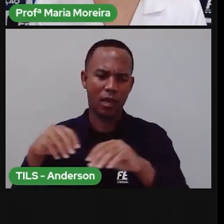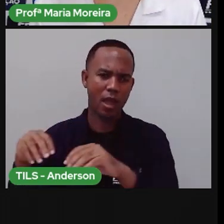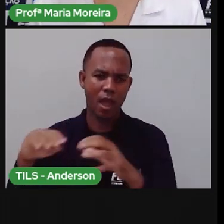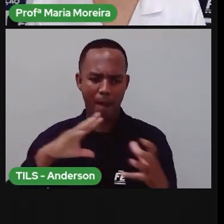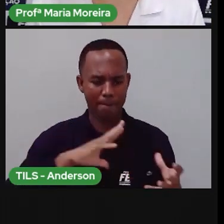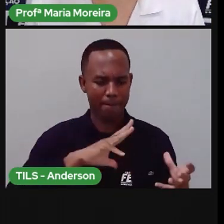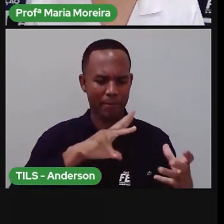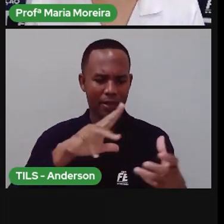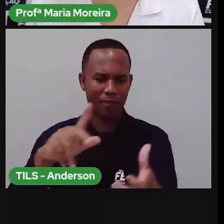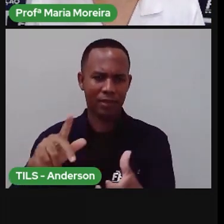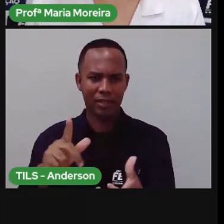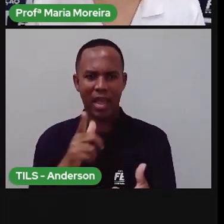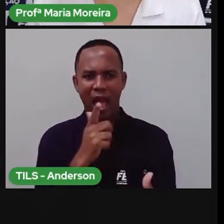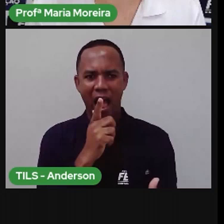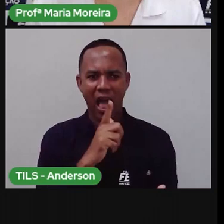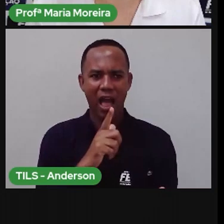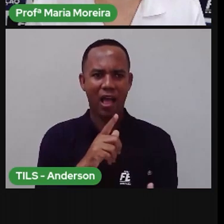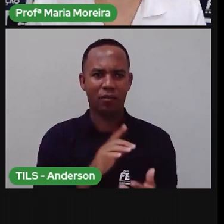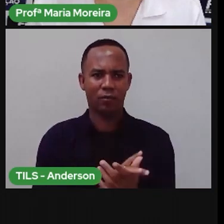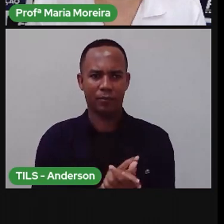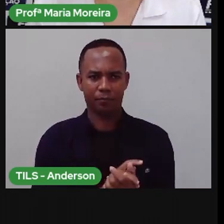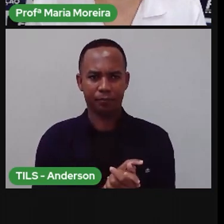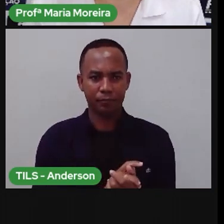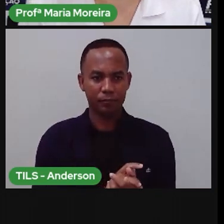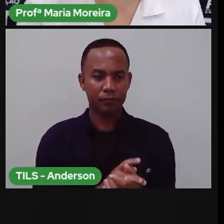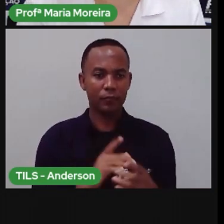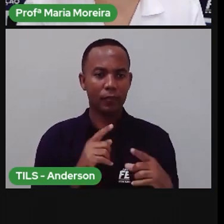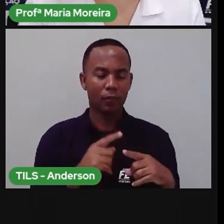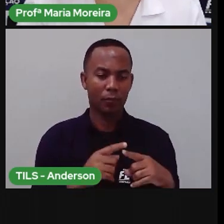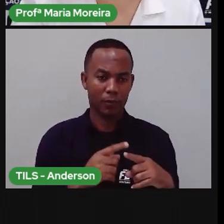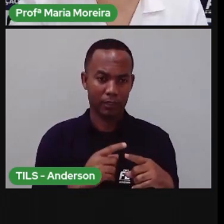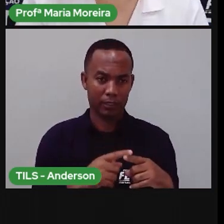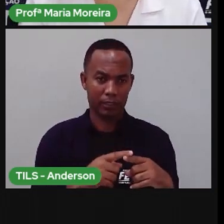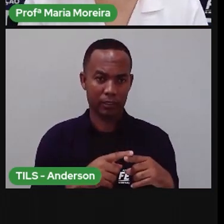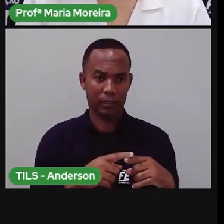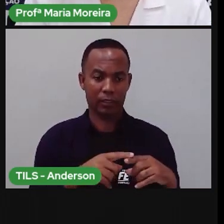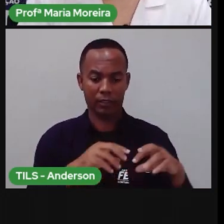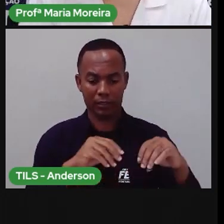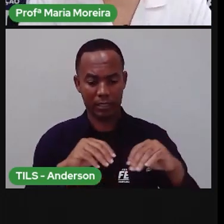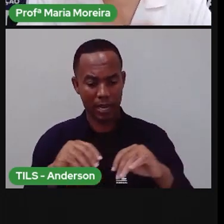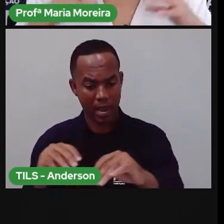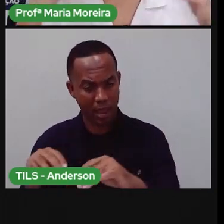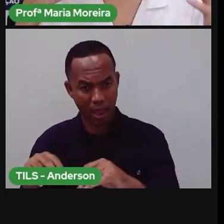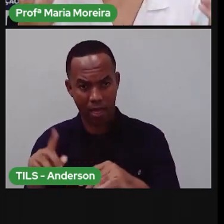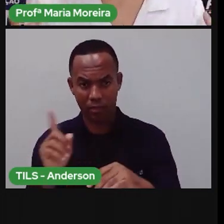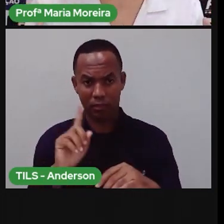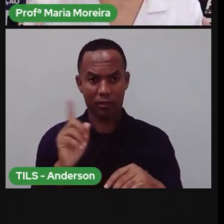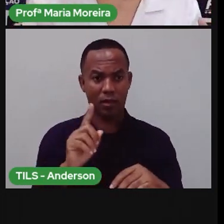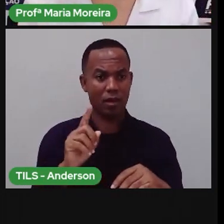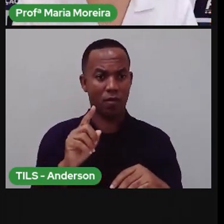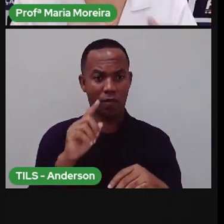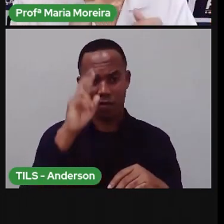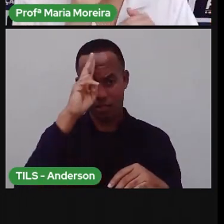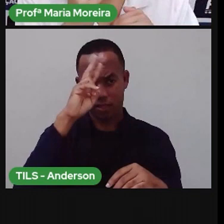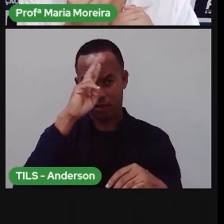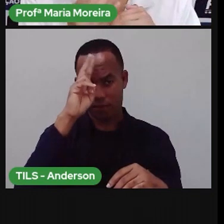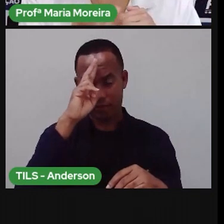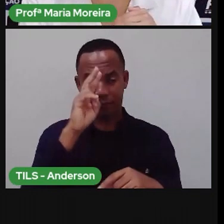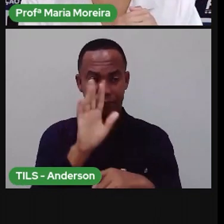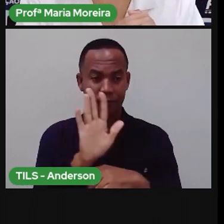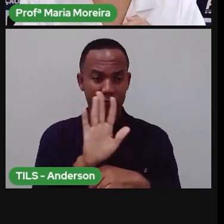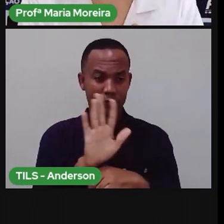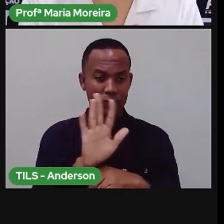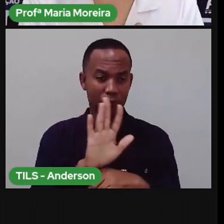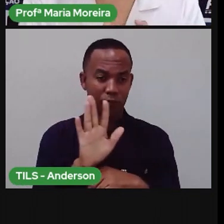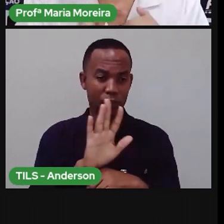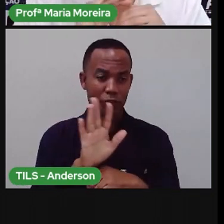dela não seria propriamente construída por terras imersas, ou seja, lembra do vídeo do abacate que a Pró falou sobre a